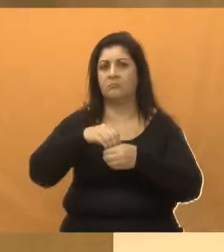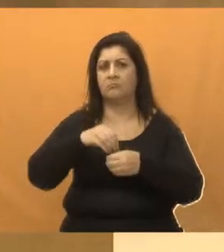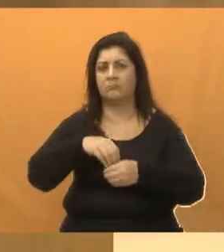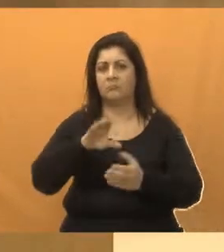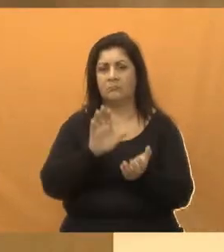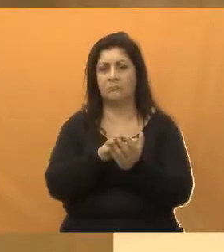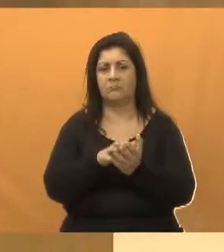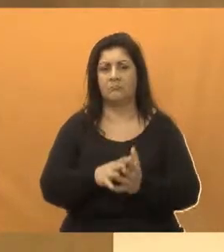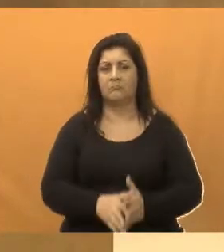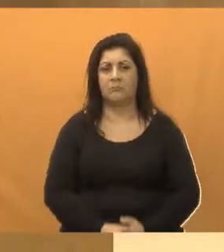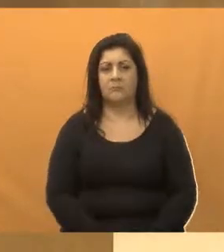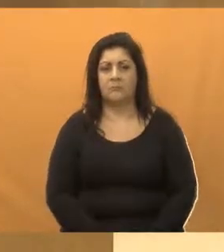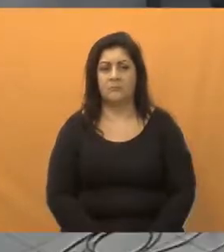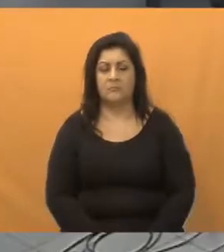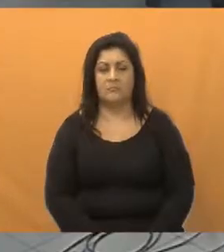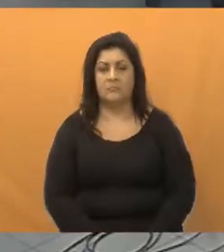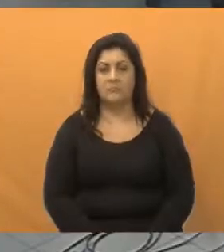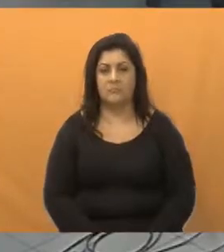Jacareí.